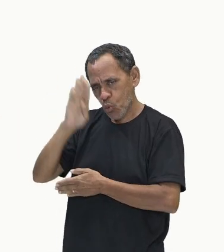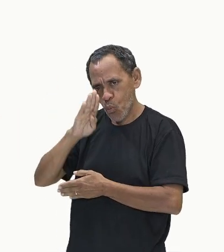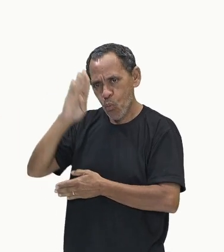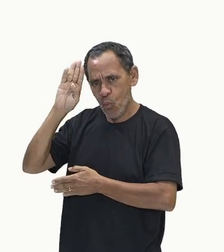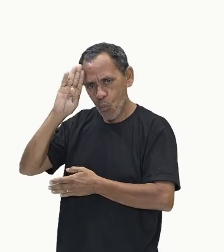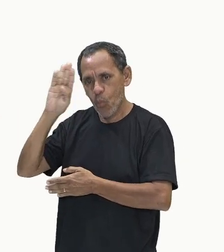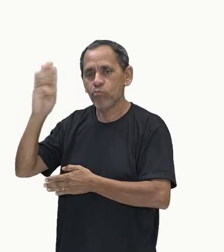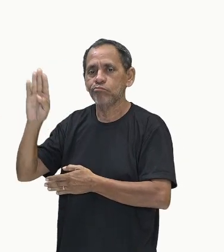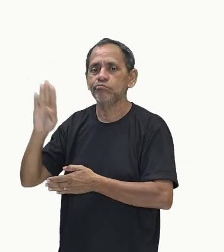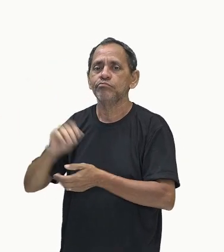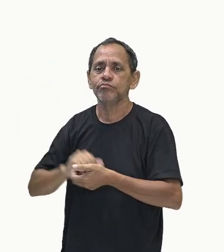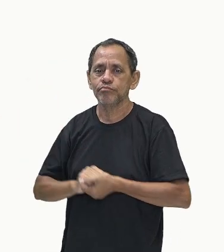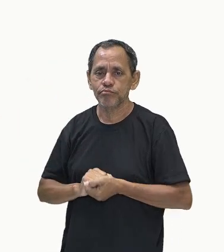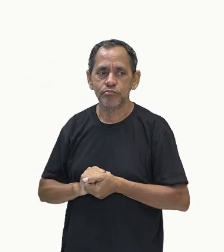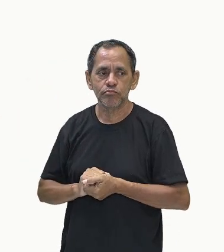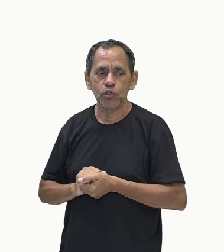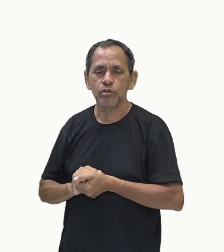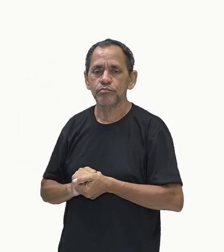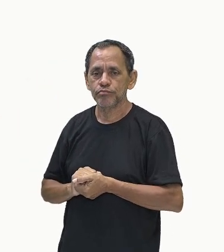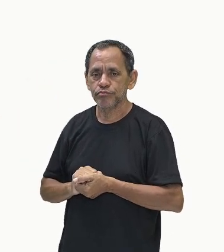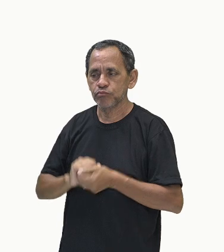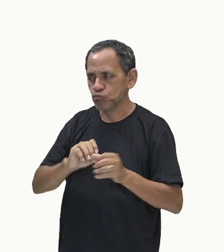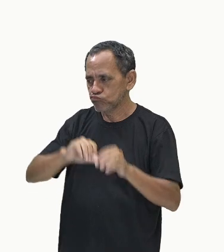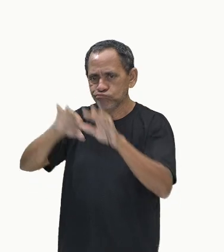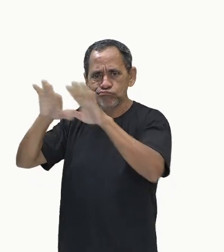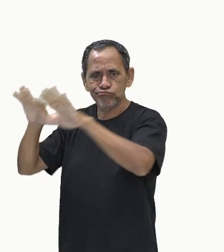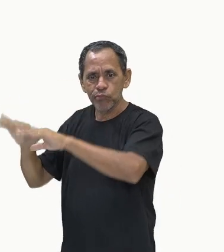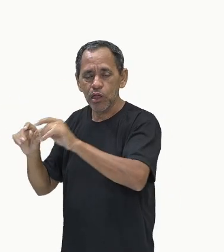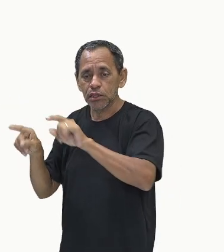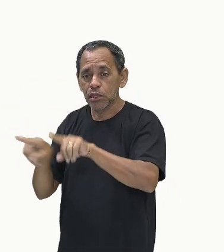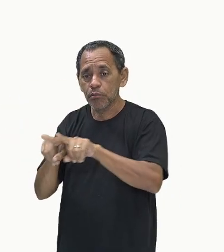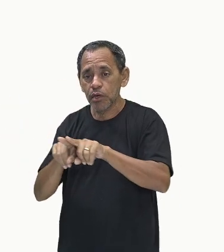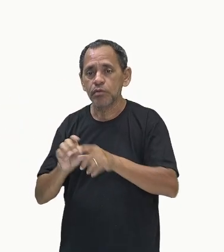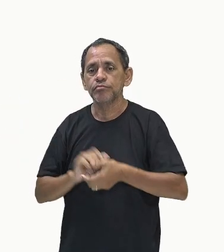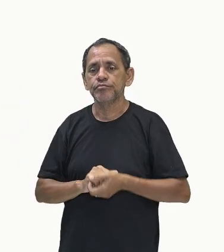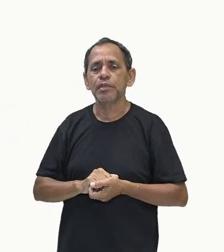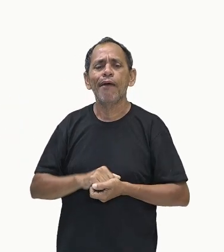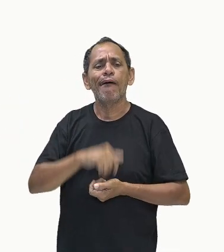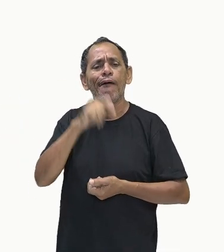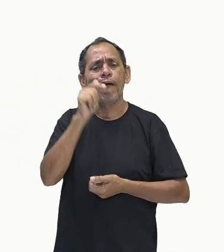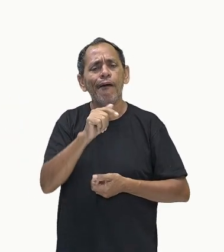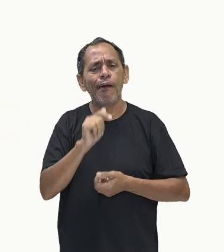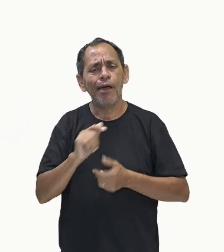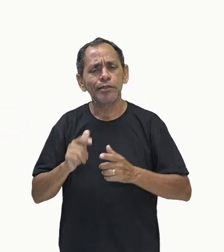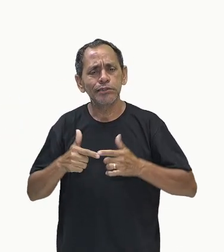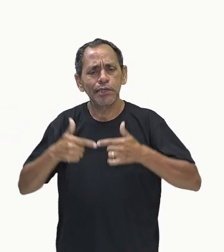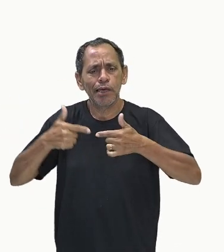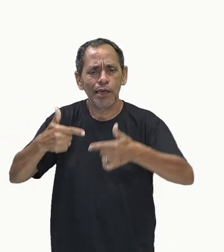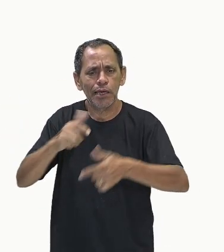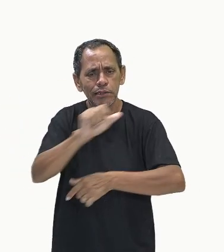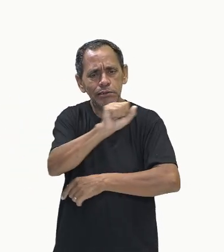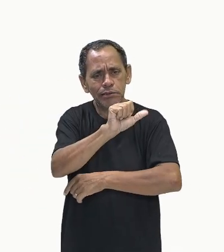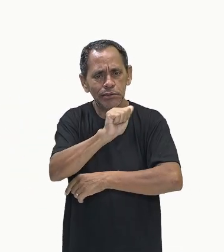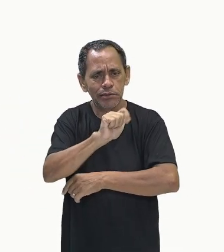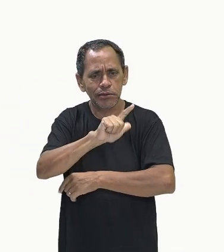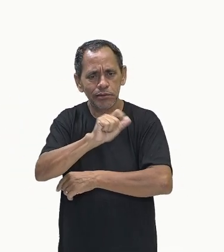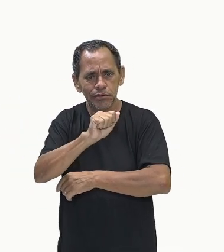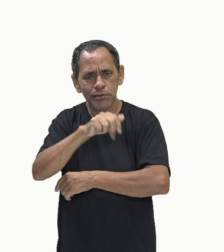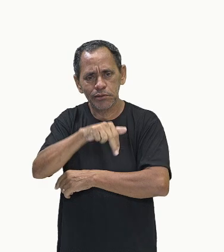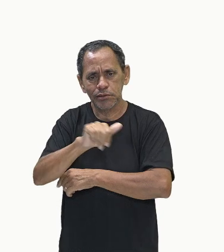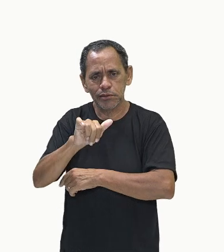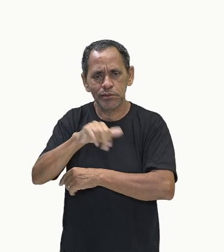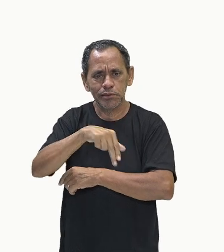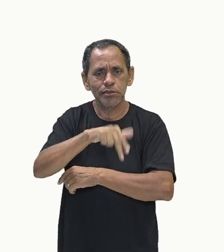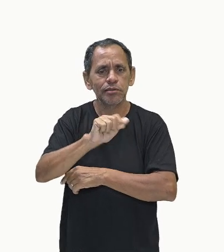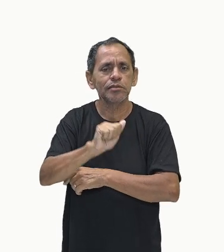E outra coisa que eu preciso dizer para vocês também, tá? Essa batalha de Salamina, ela foi uma batalha naval.